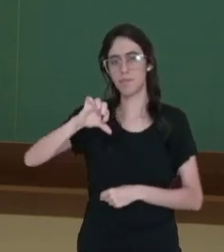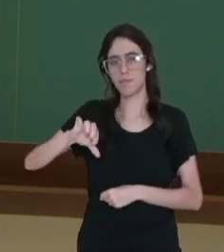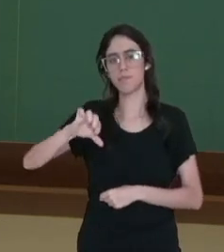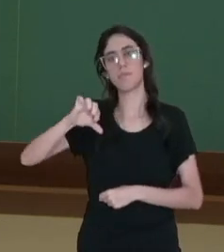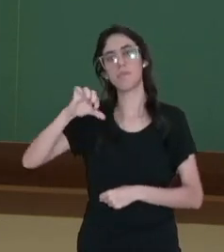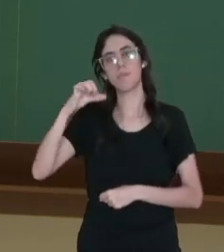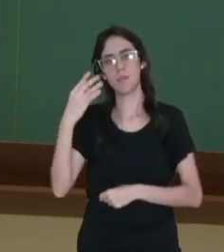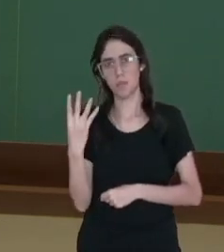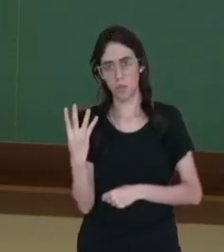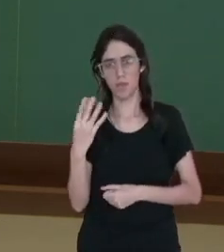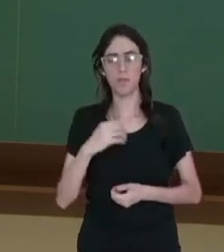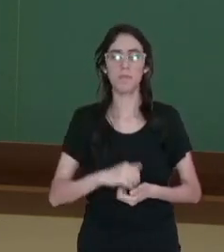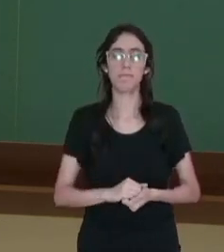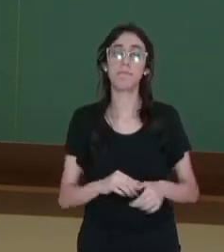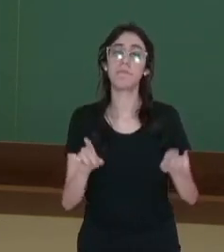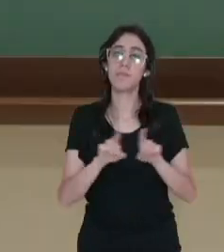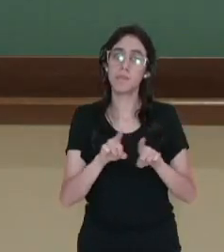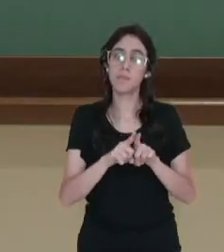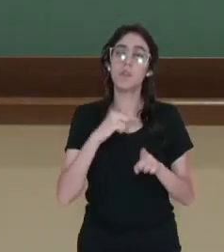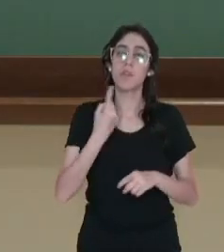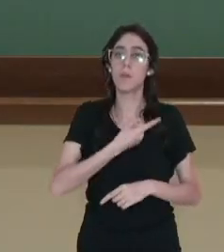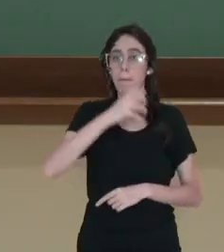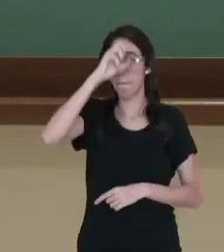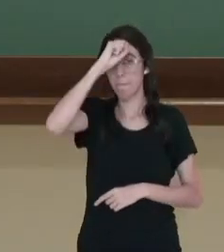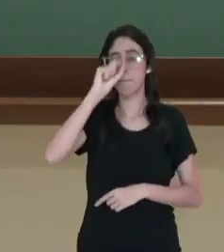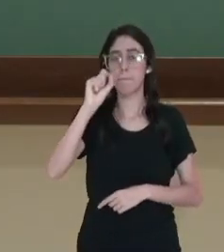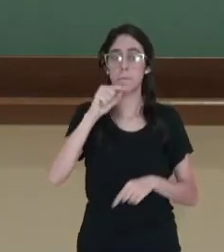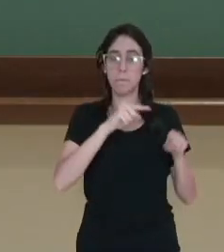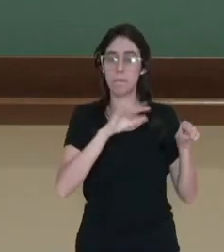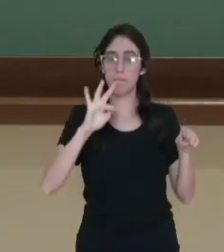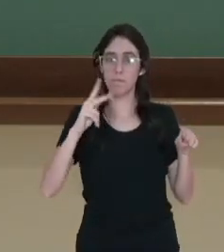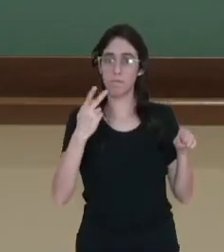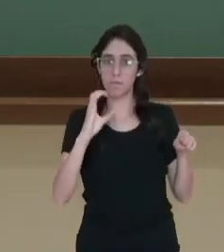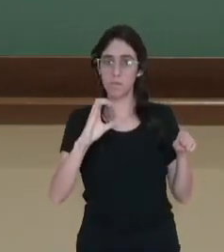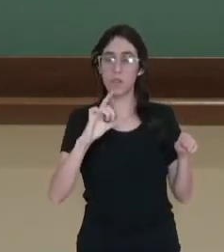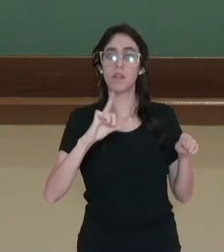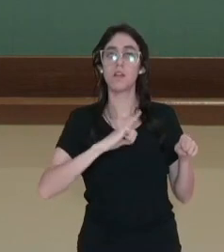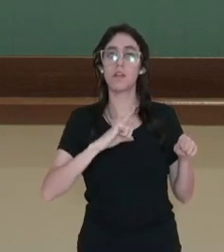1994. Ainda, o seu governo é marcado por uma agenda